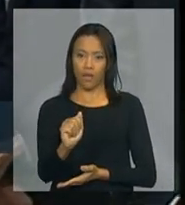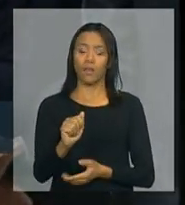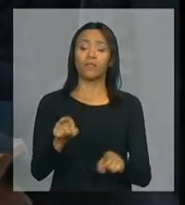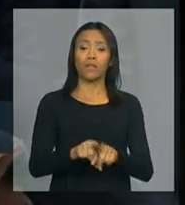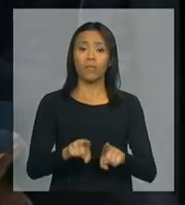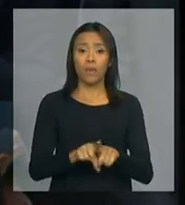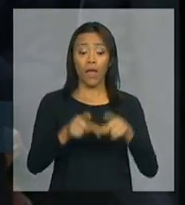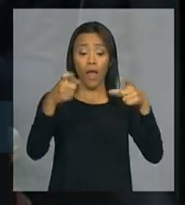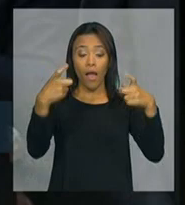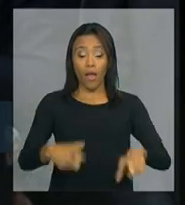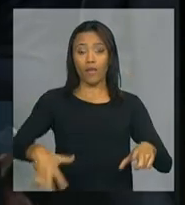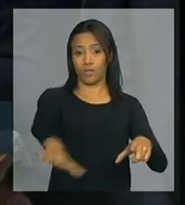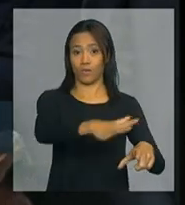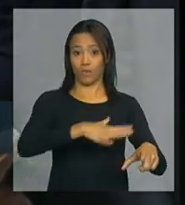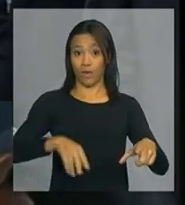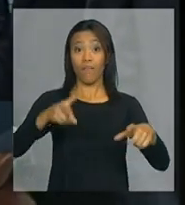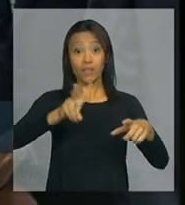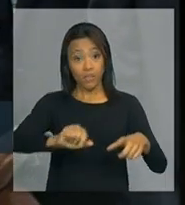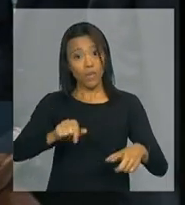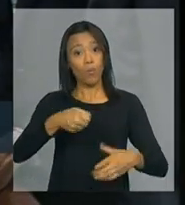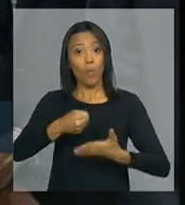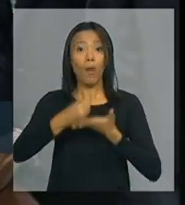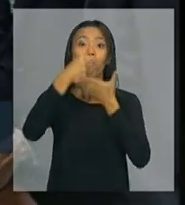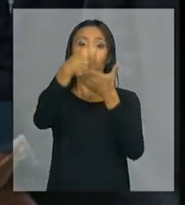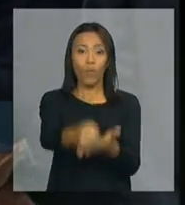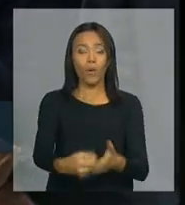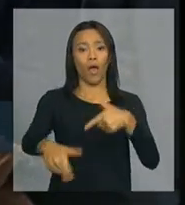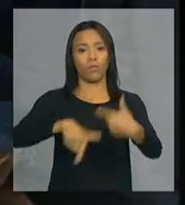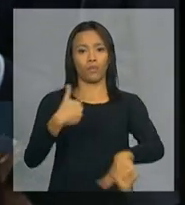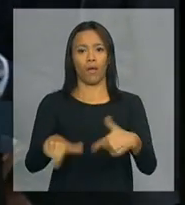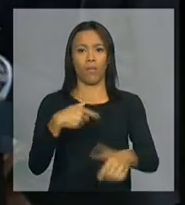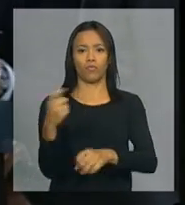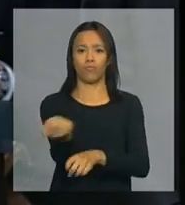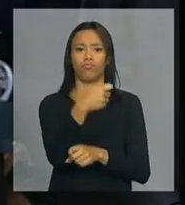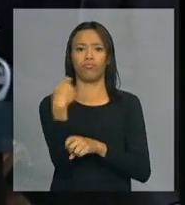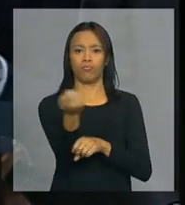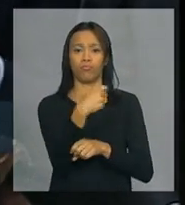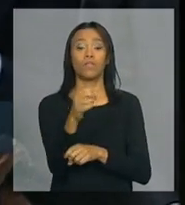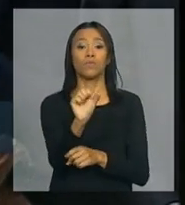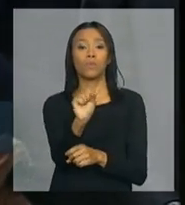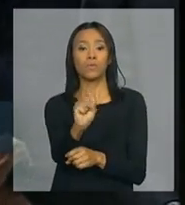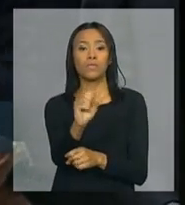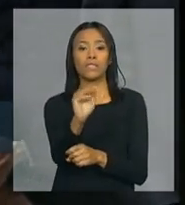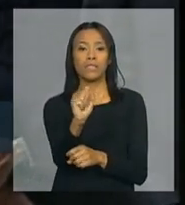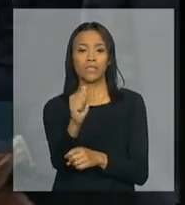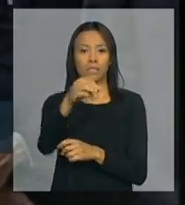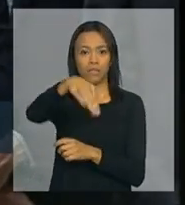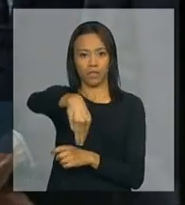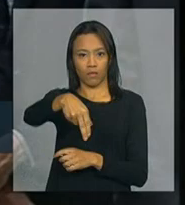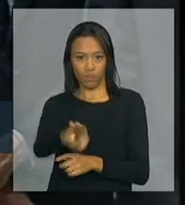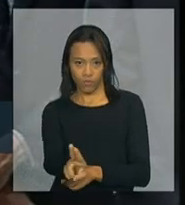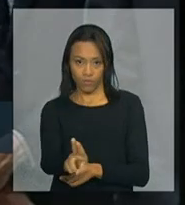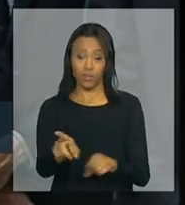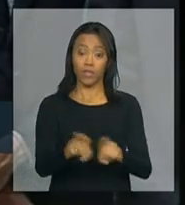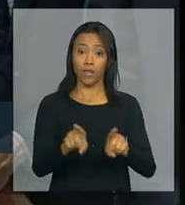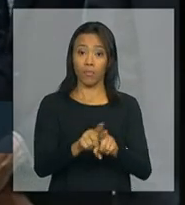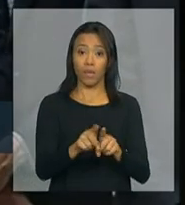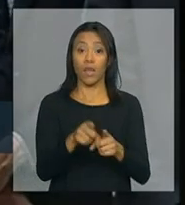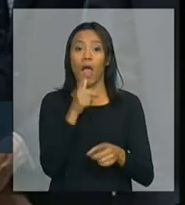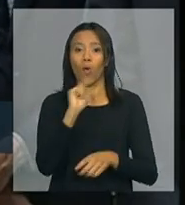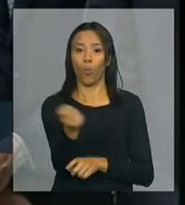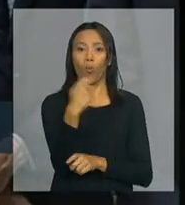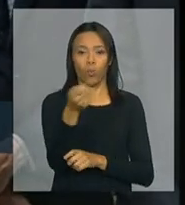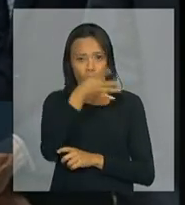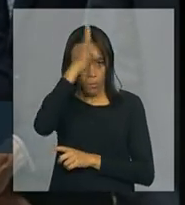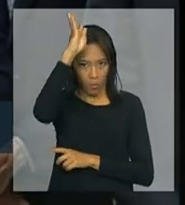gigantesca para o SAMU e para o serviço de ambulâncias do Corpo de Bombeiros, propriamente dito. Além